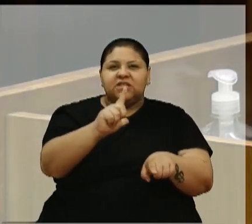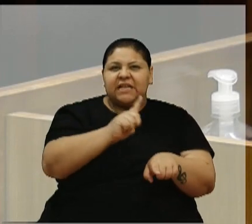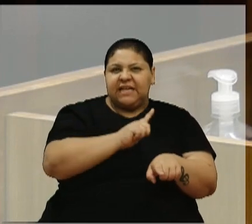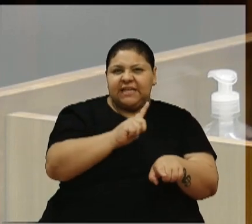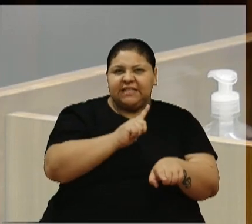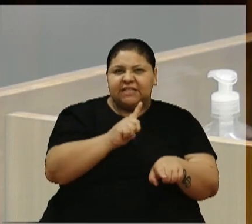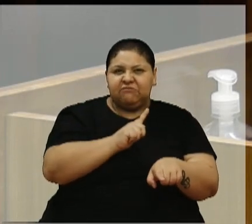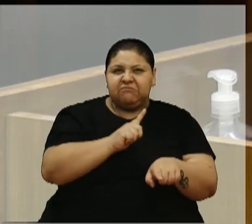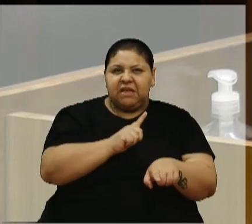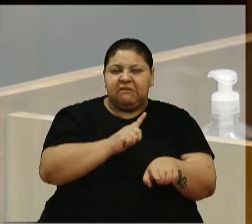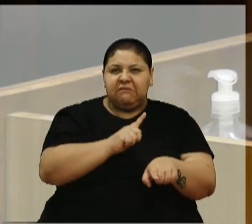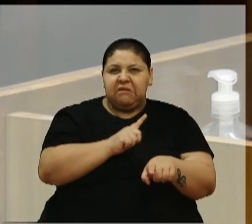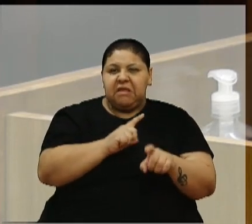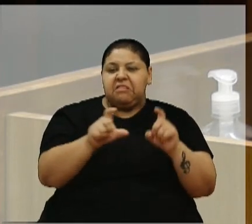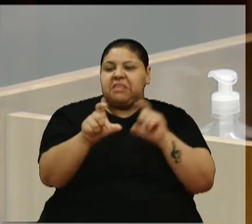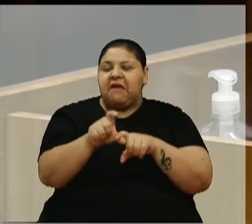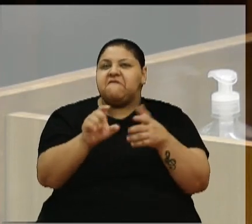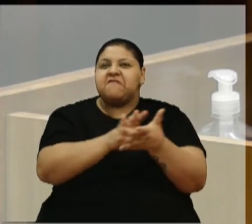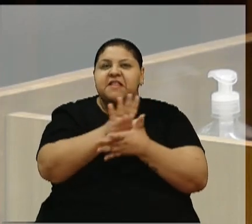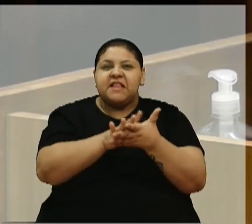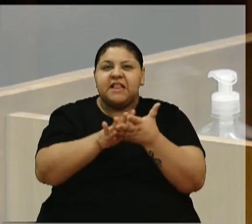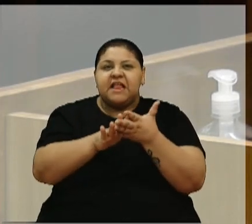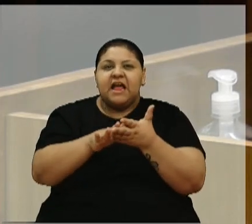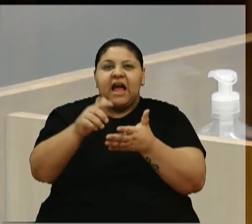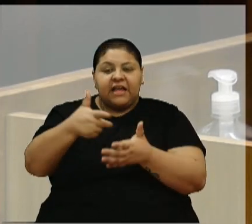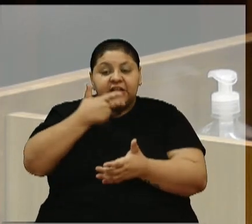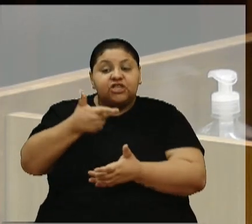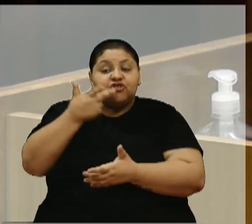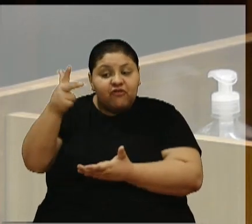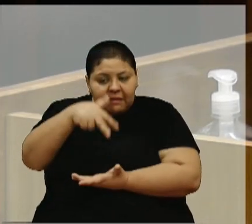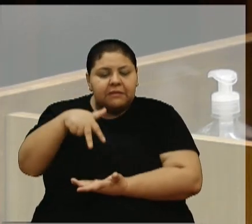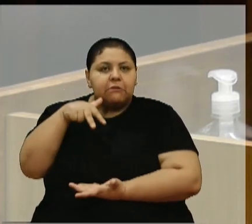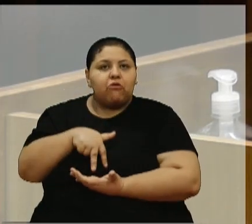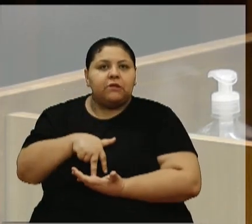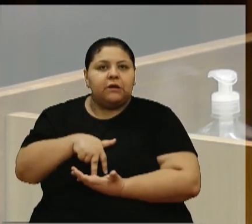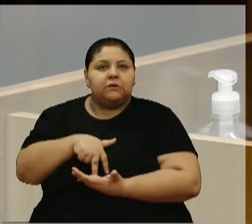não deve nada, a gente vem para a tribuna e fala.